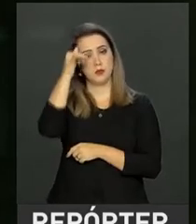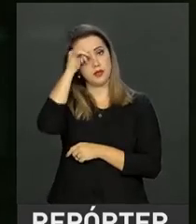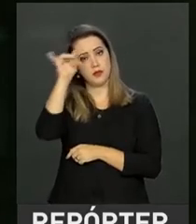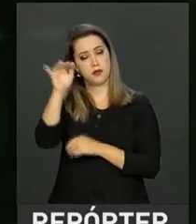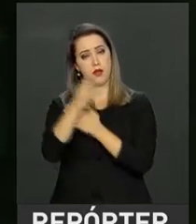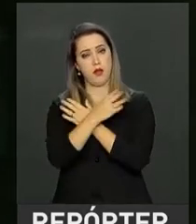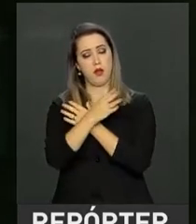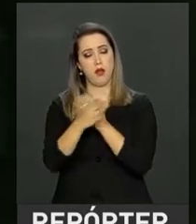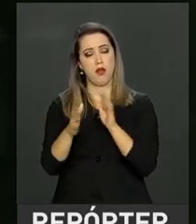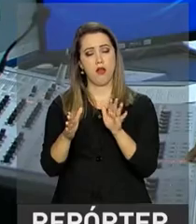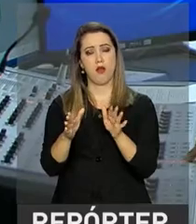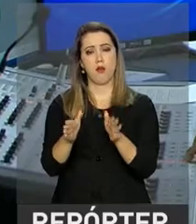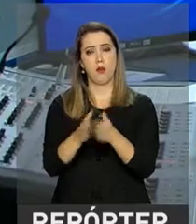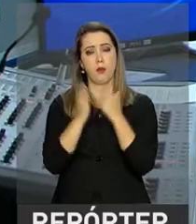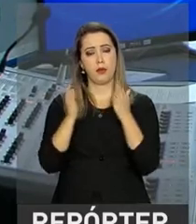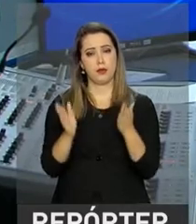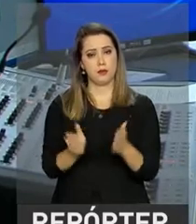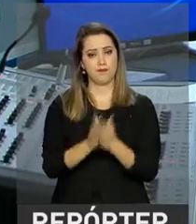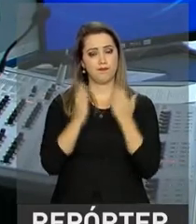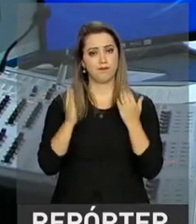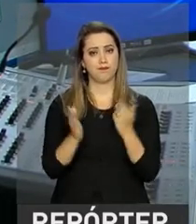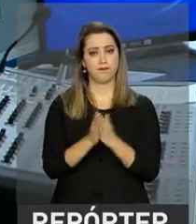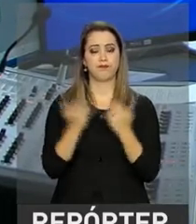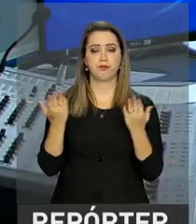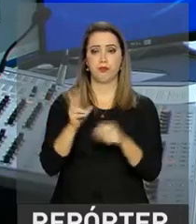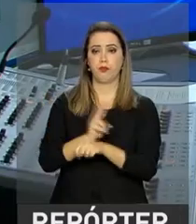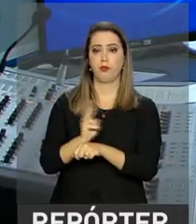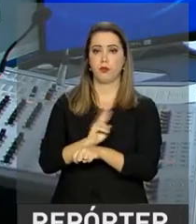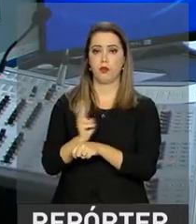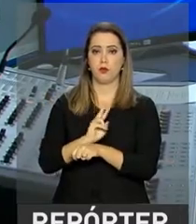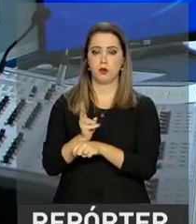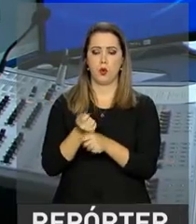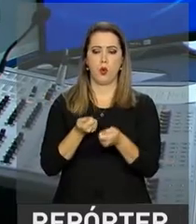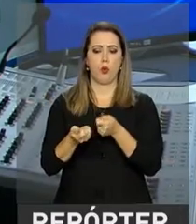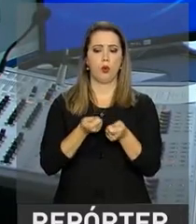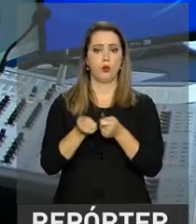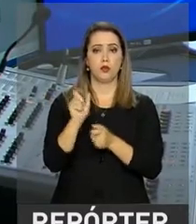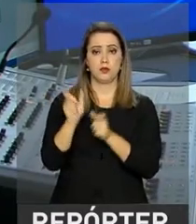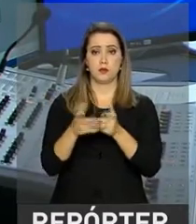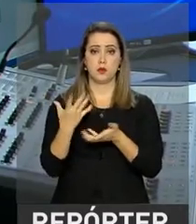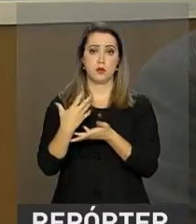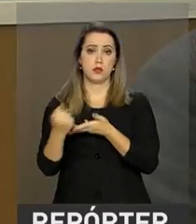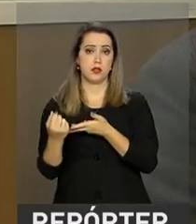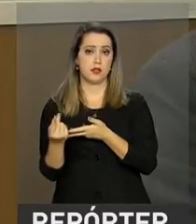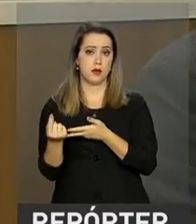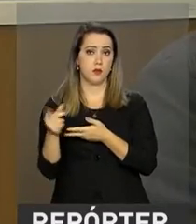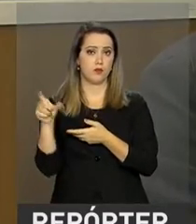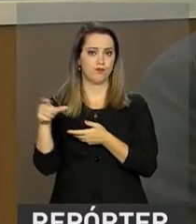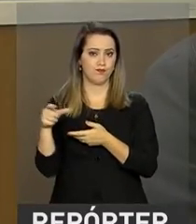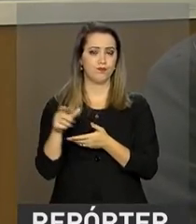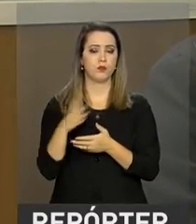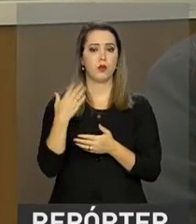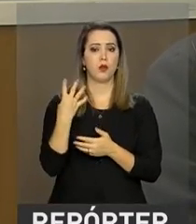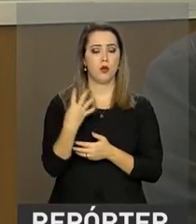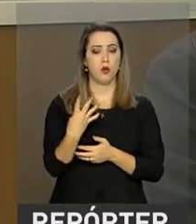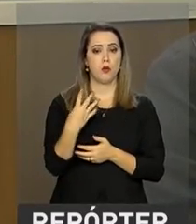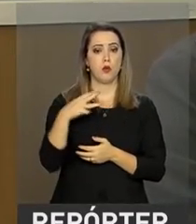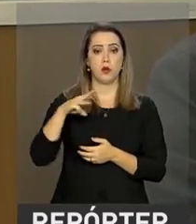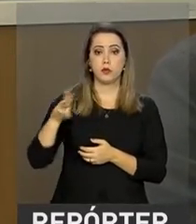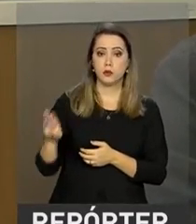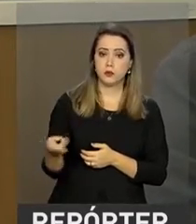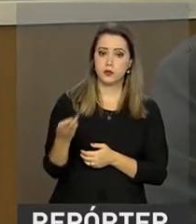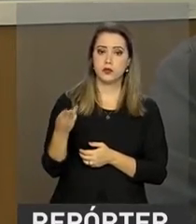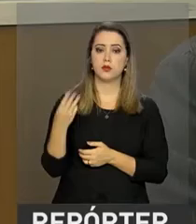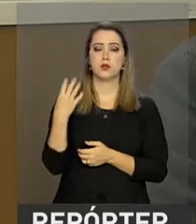ele ressaltou que foi feito um pente fino um aumento no controle de quem recebe o benefício 4 milhões e 400 mil pessoas